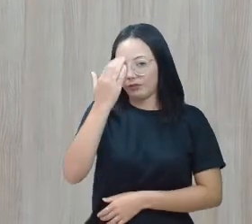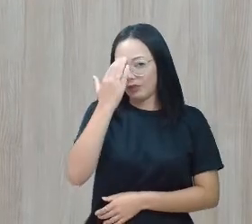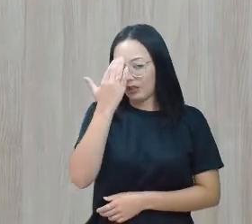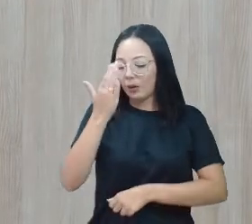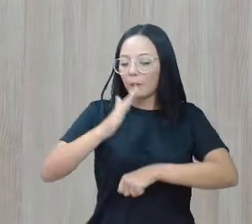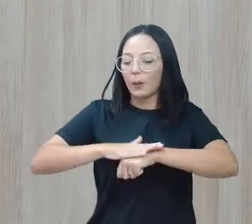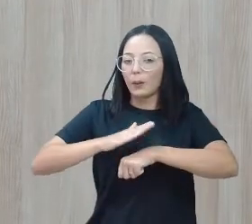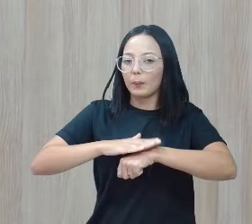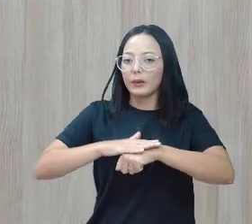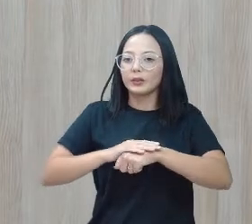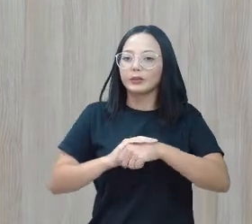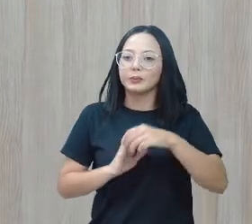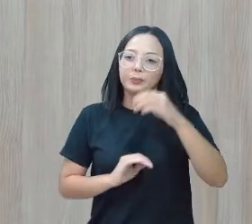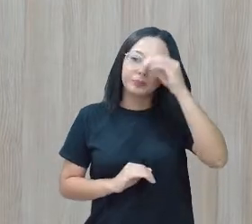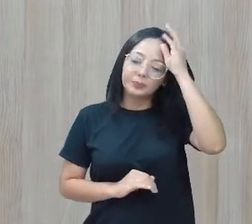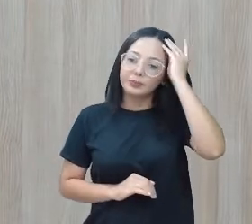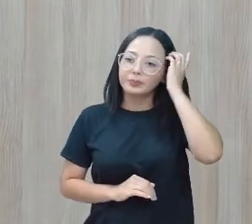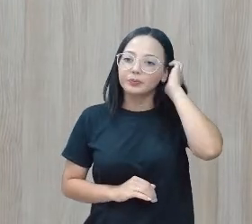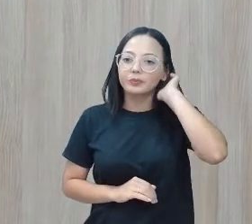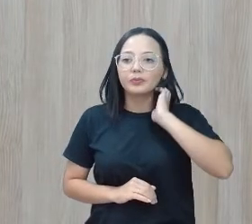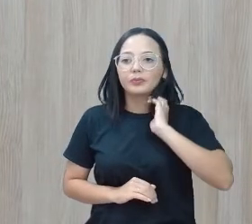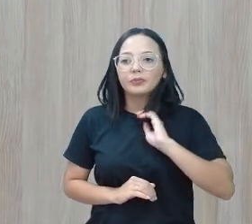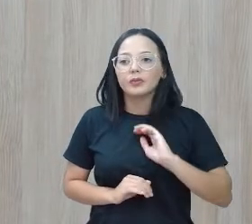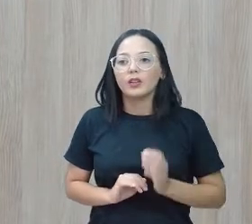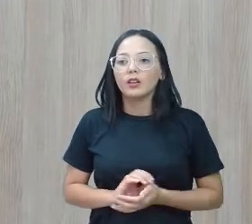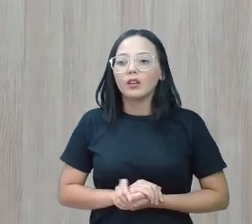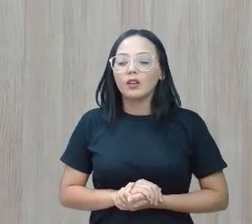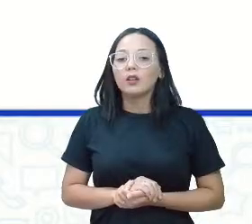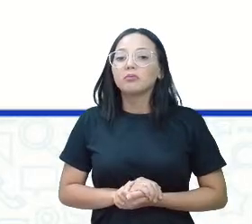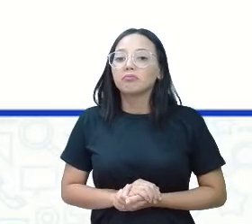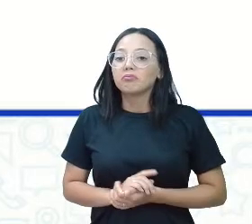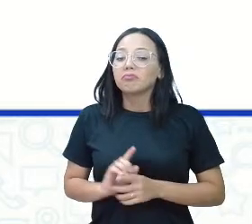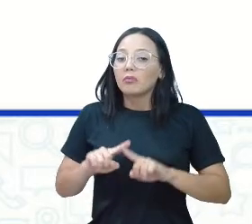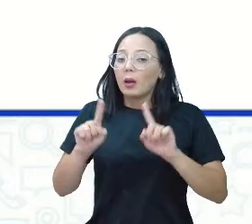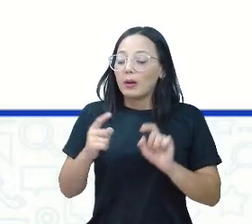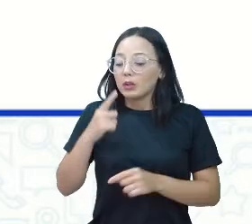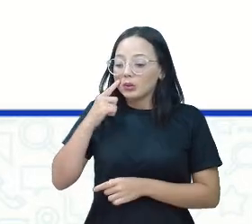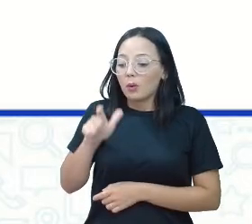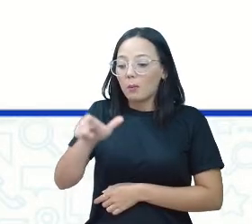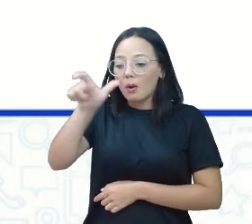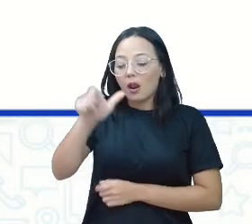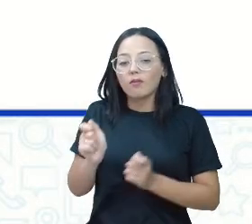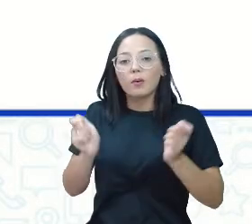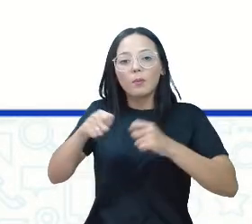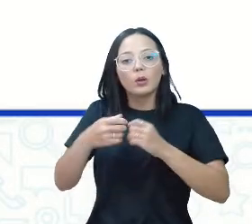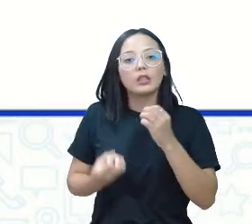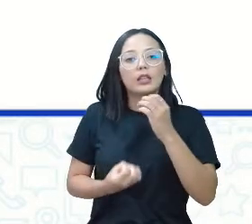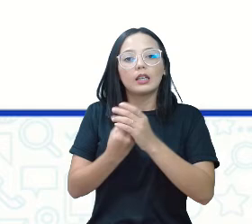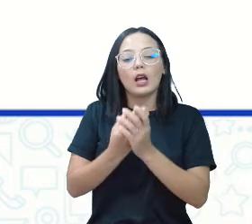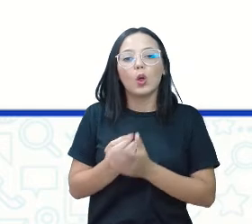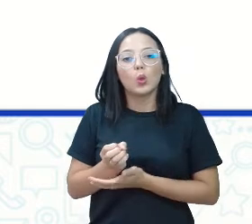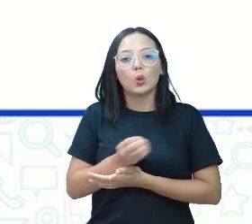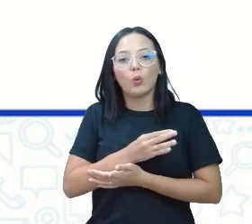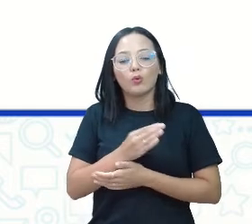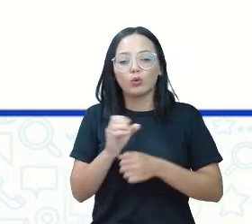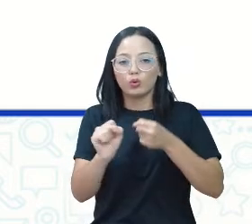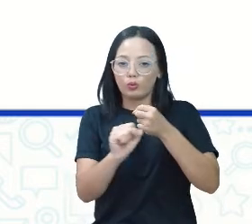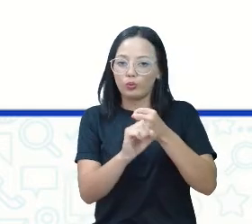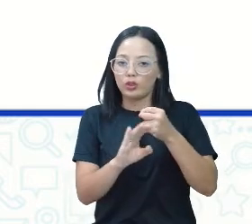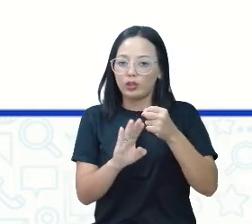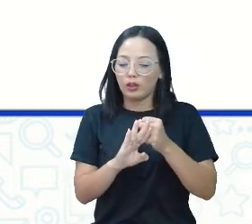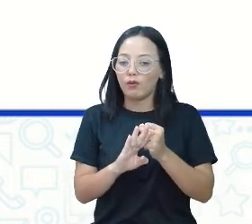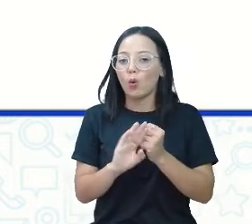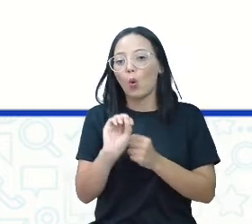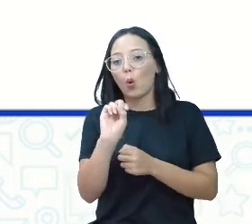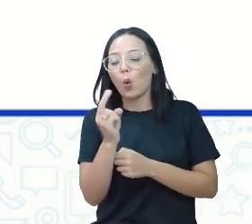uma determinada situação. Uma palavra para dar origem a um novo substantivo